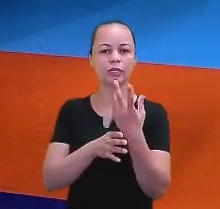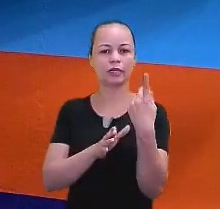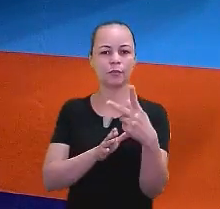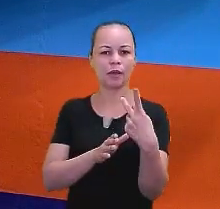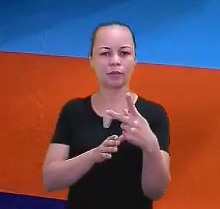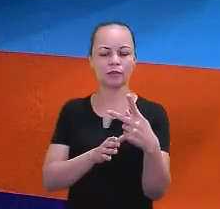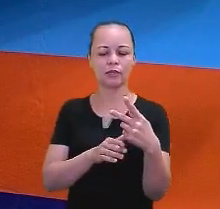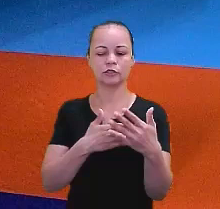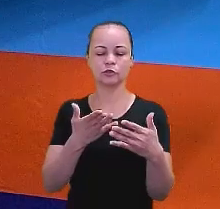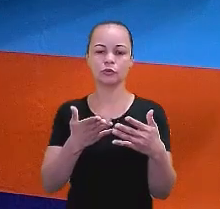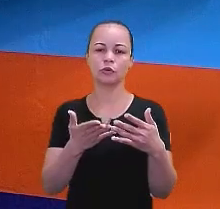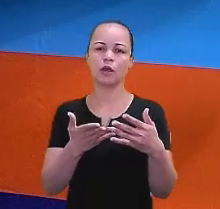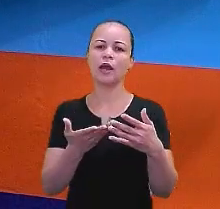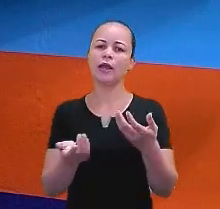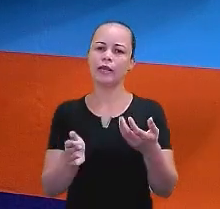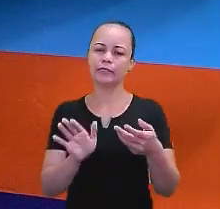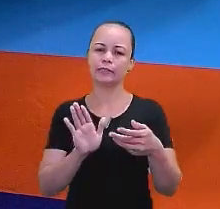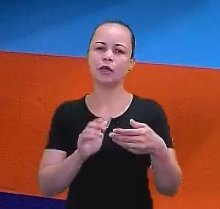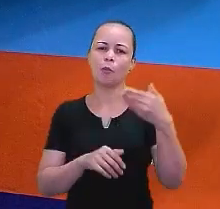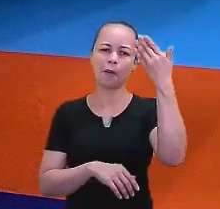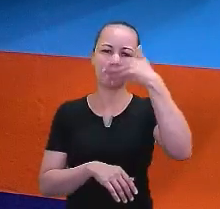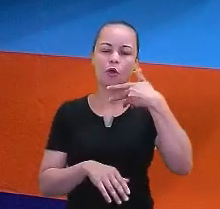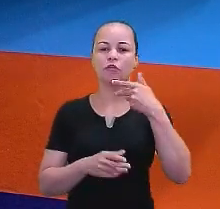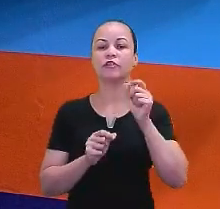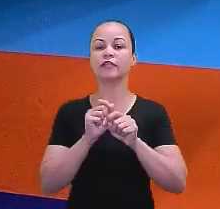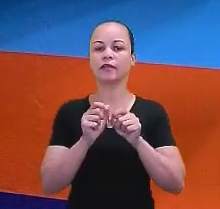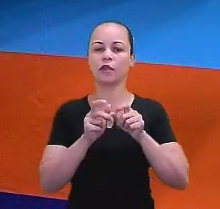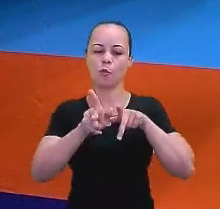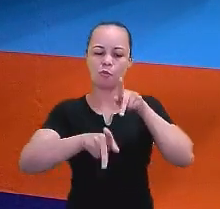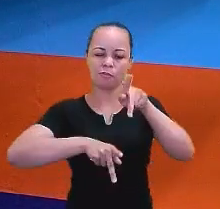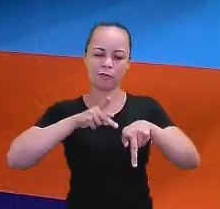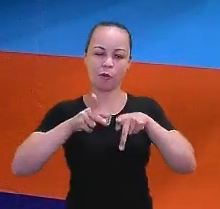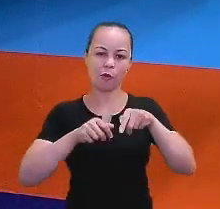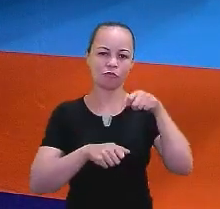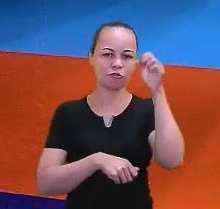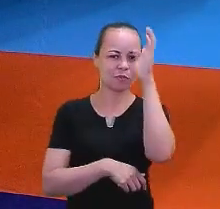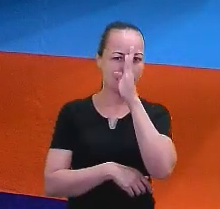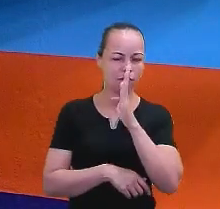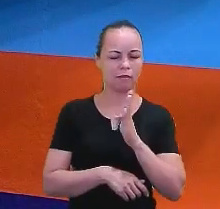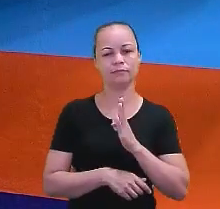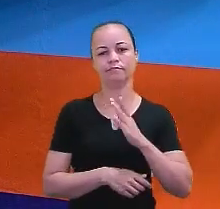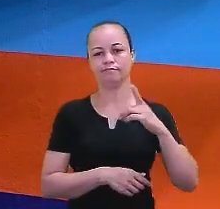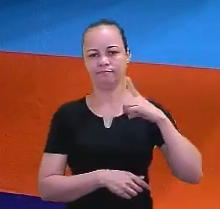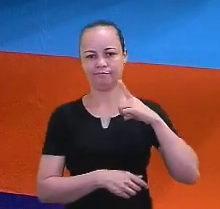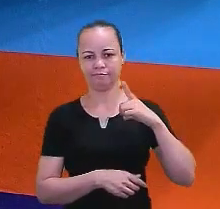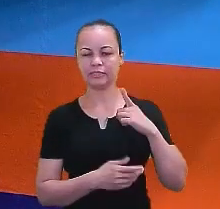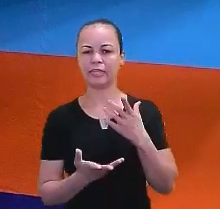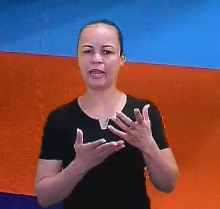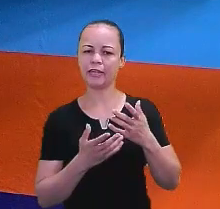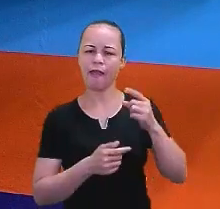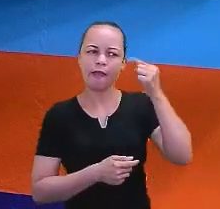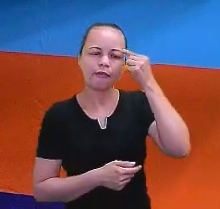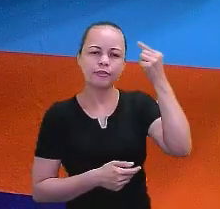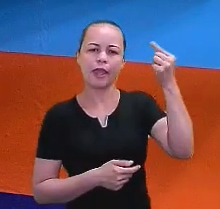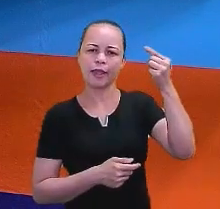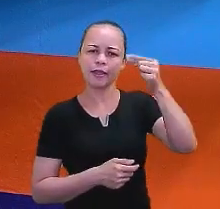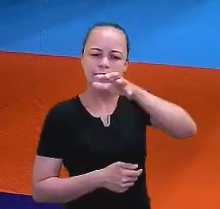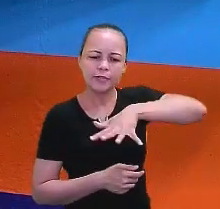a prova viva de que o povo brasileiro, ele tem, a partir dessa ideia de nação,